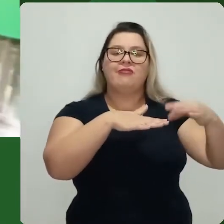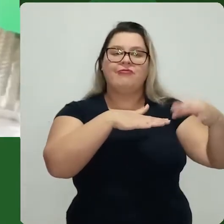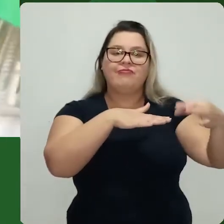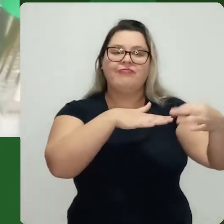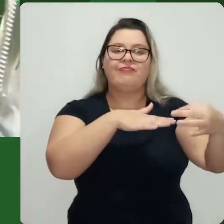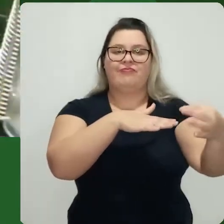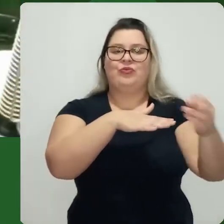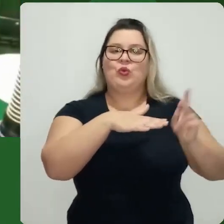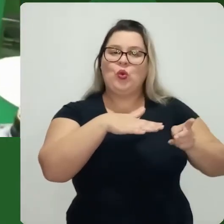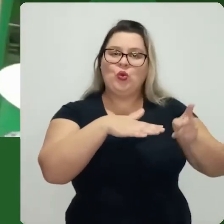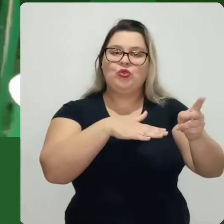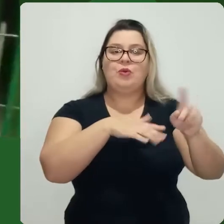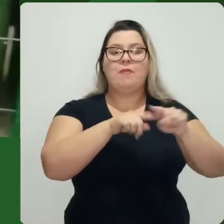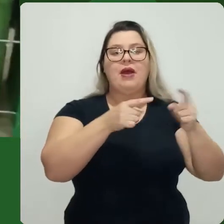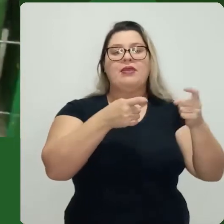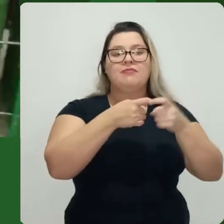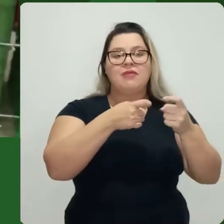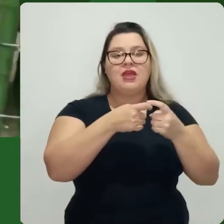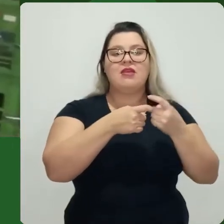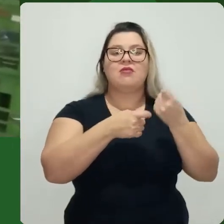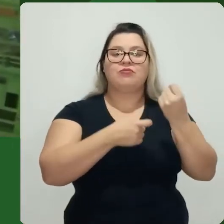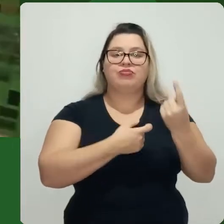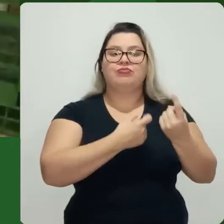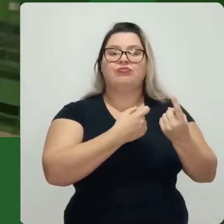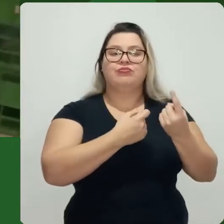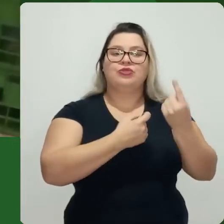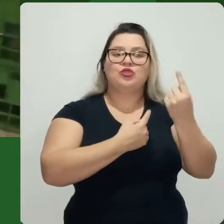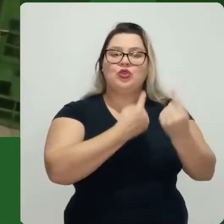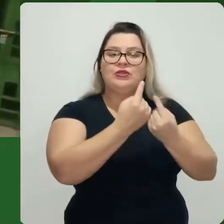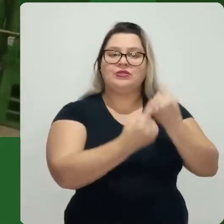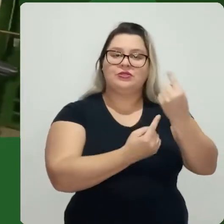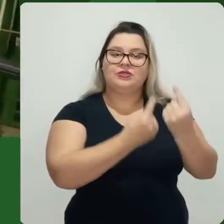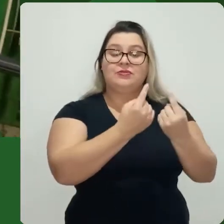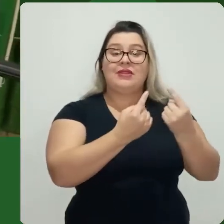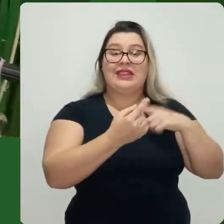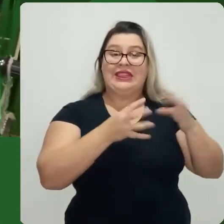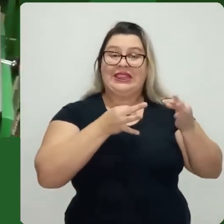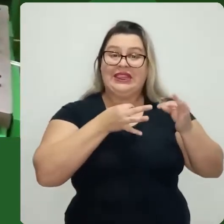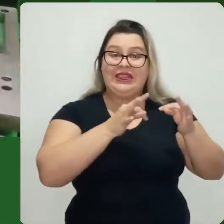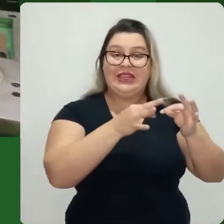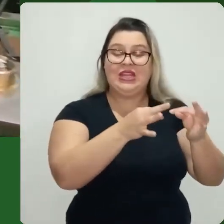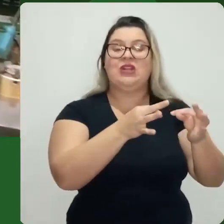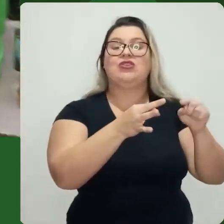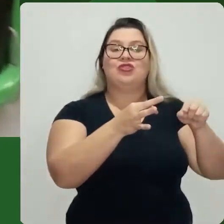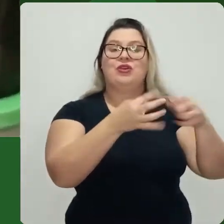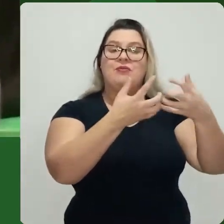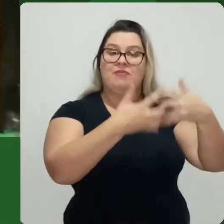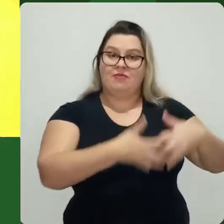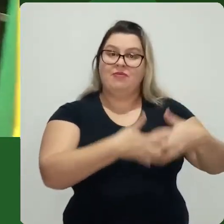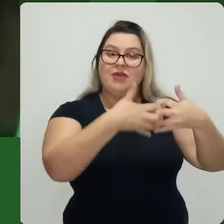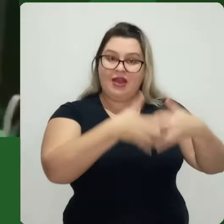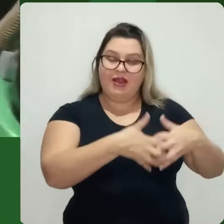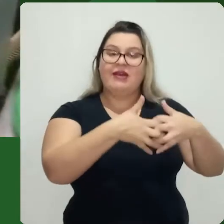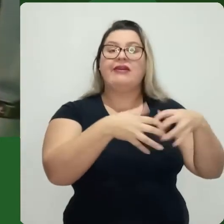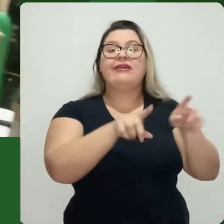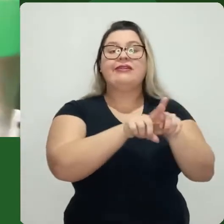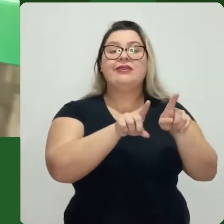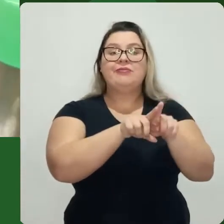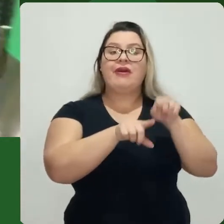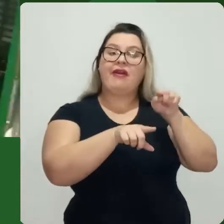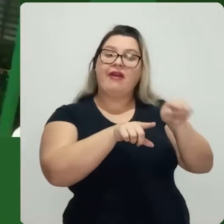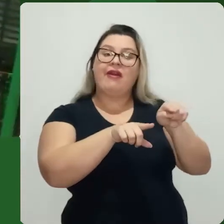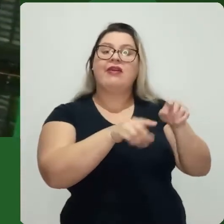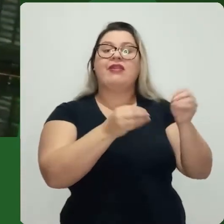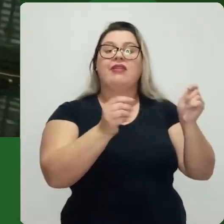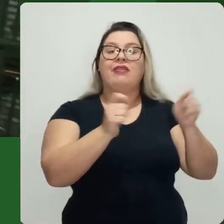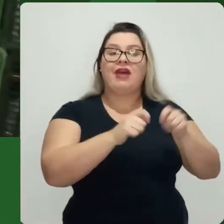sim meias individuais. O elevado grau de tecnologia dessas máquinas se reflete também